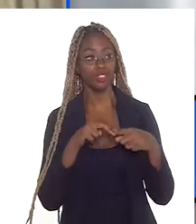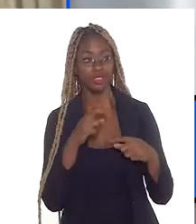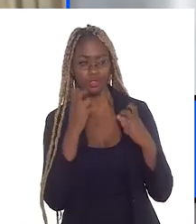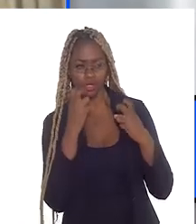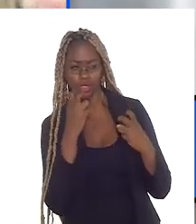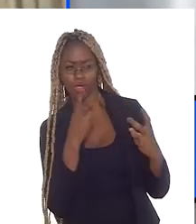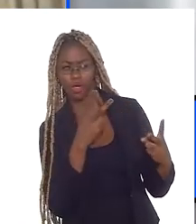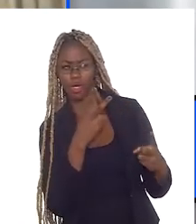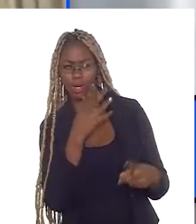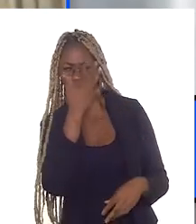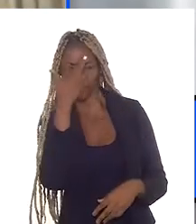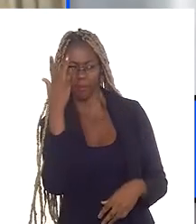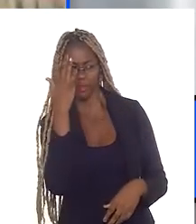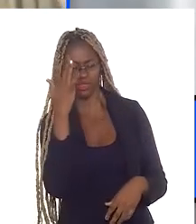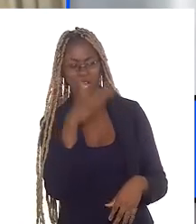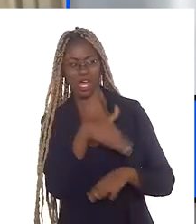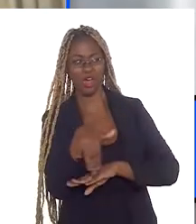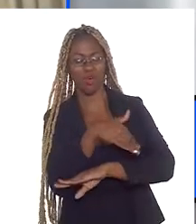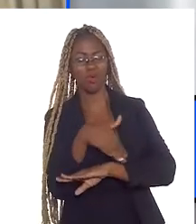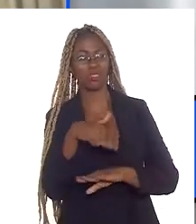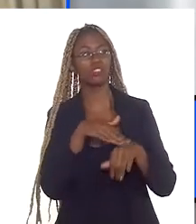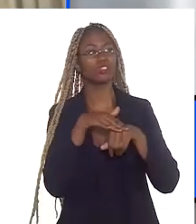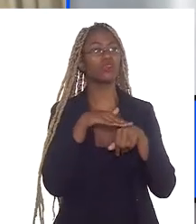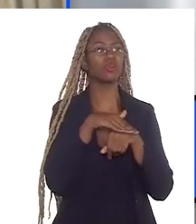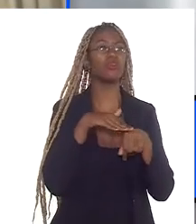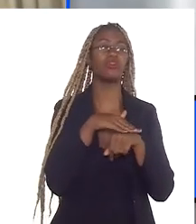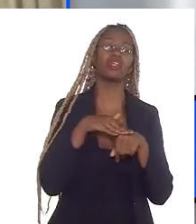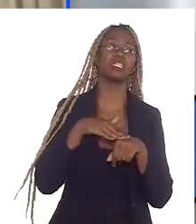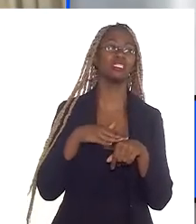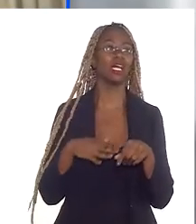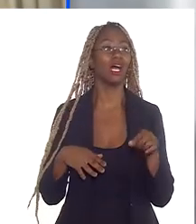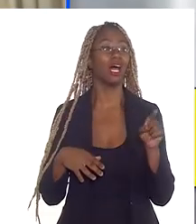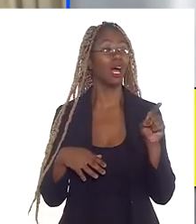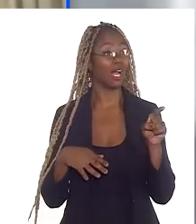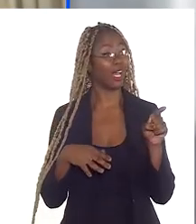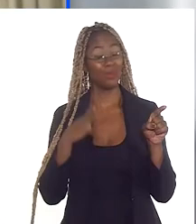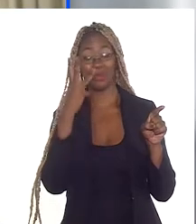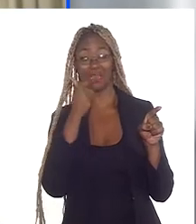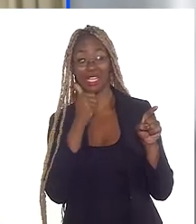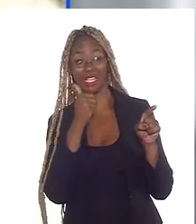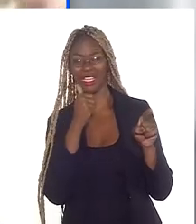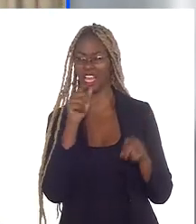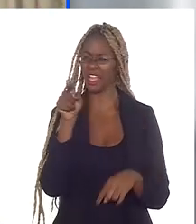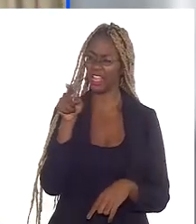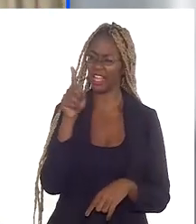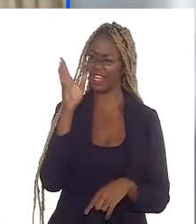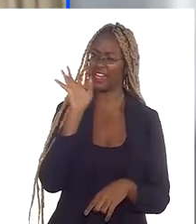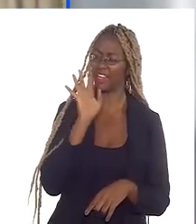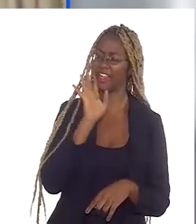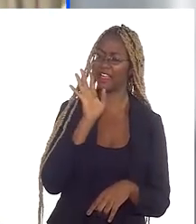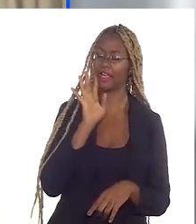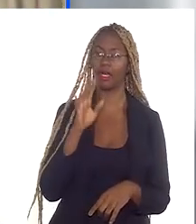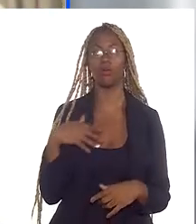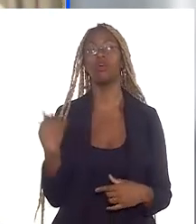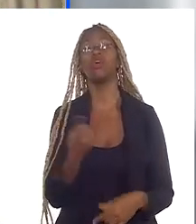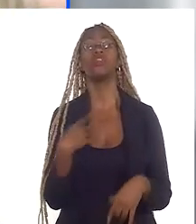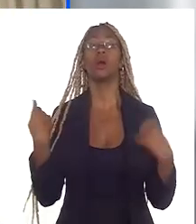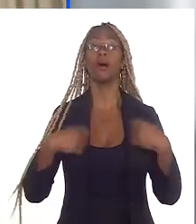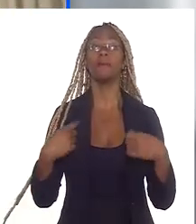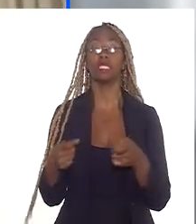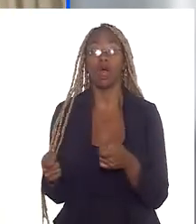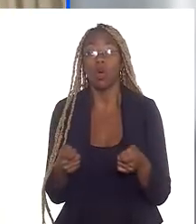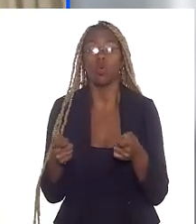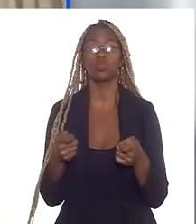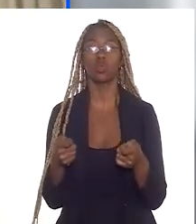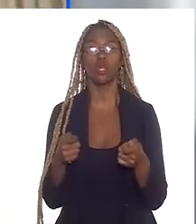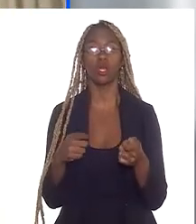olha uma pessoa na rua e a gente começa a conversar e automaticamente a gente fala olha essa pessoa legal essa pessoa Bonito essa pessoa mas temos as